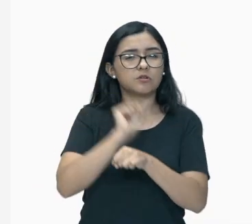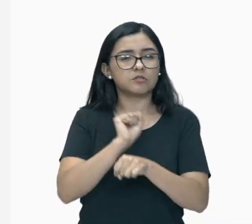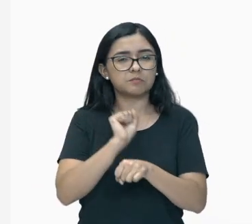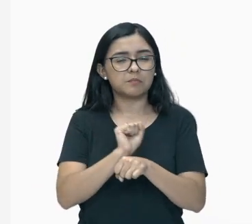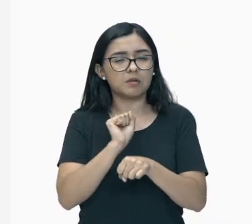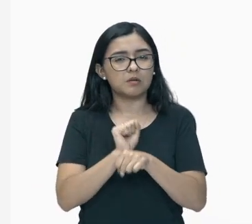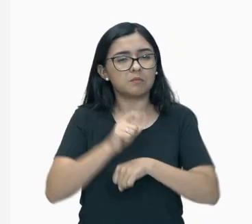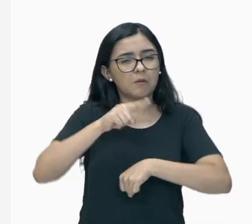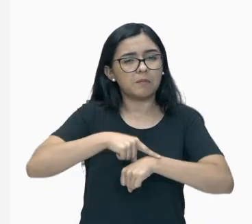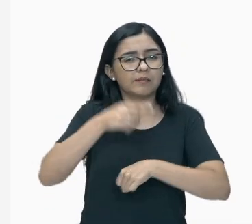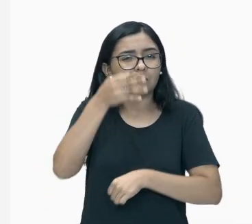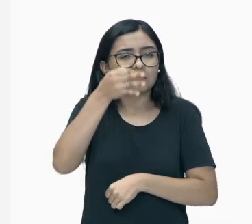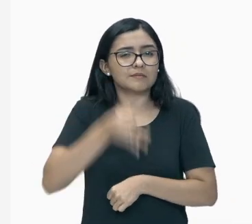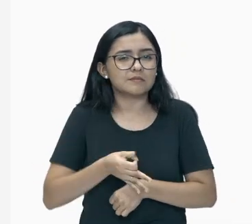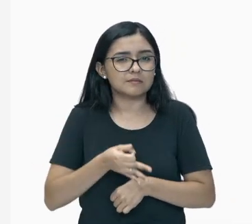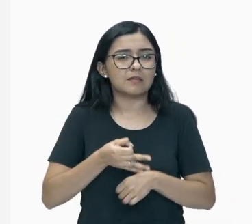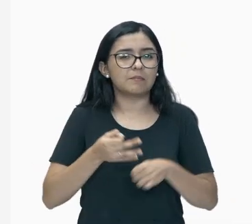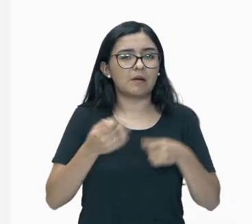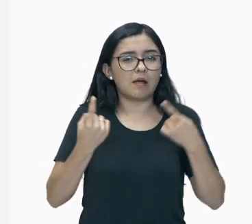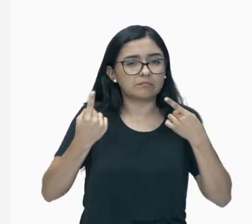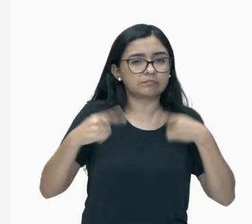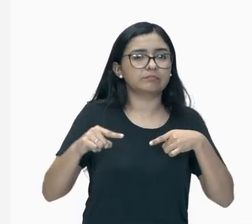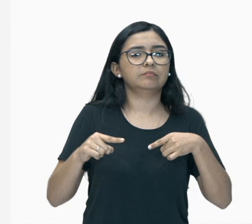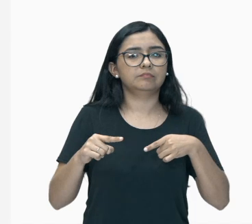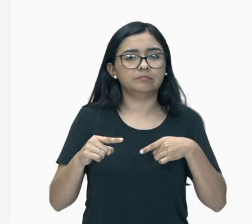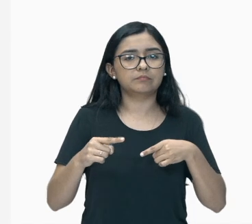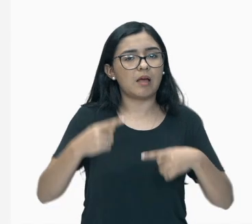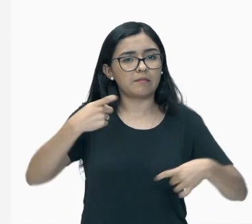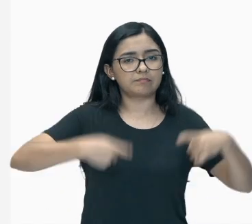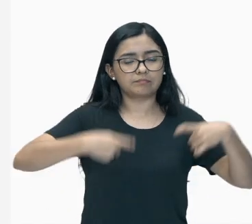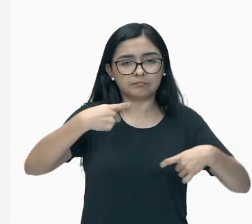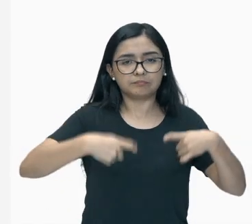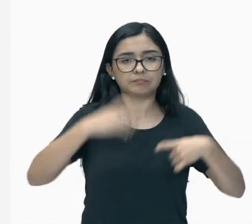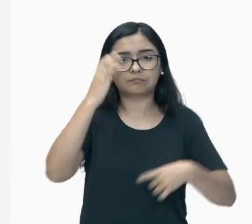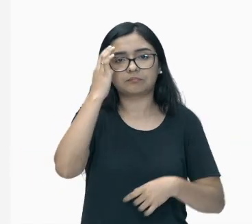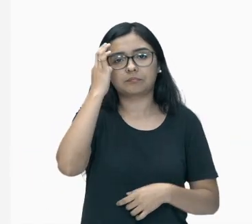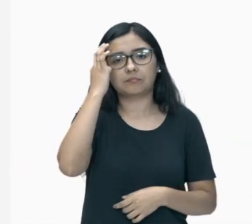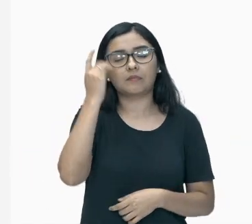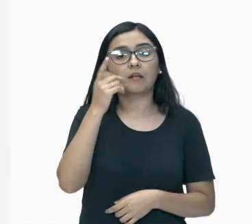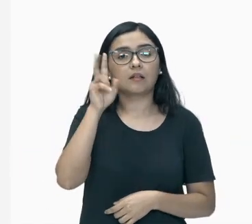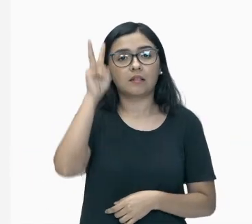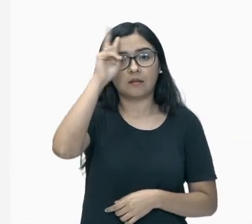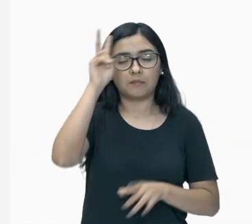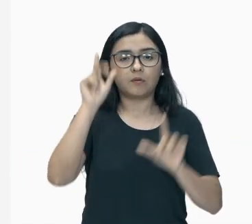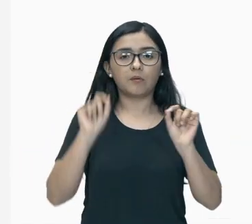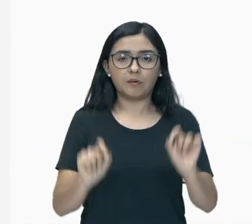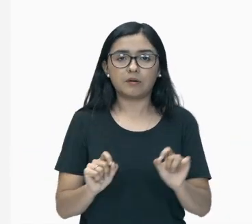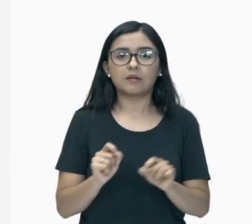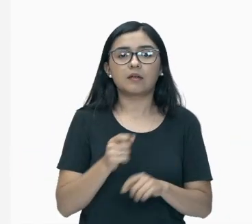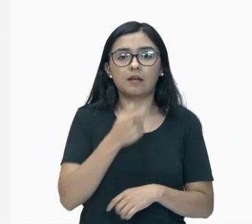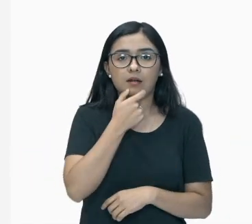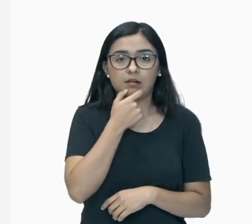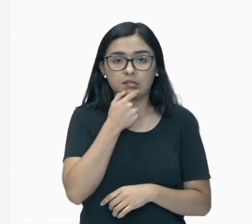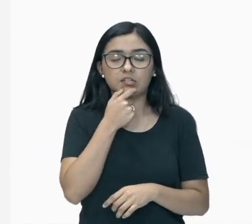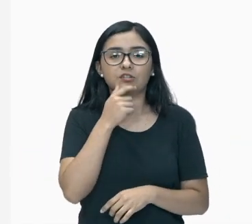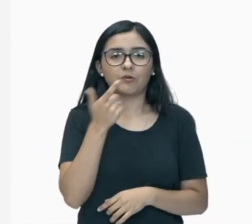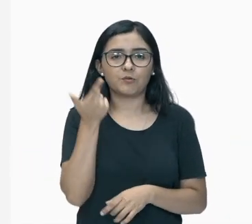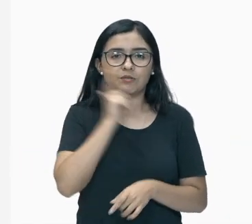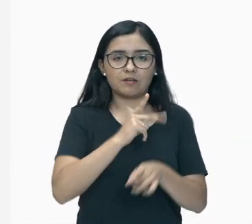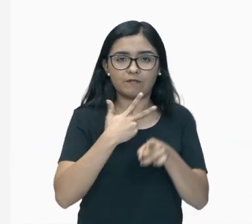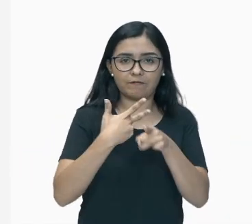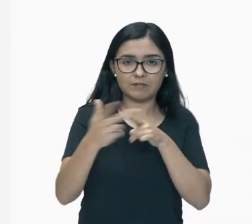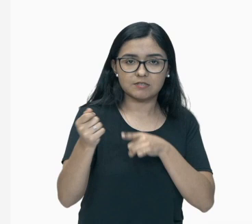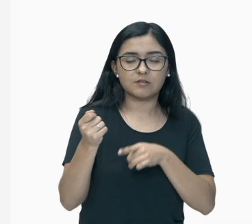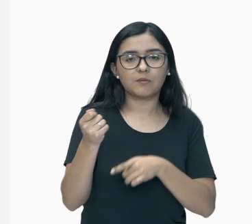o momento certo para ameaçar o governo inglês. Lembra que a Inglaterra tinha ganhado a guerra ali da França, né? E com isso ela